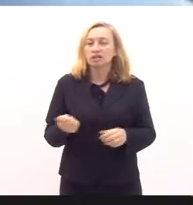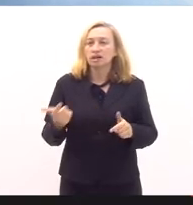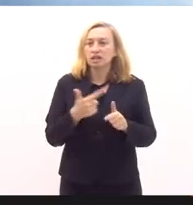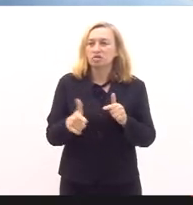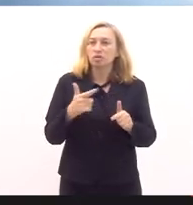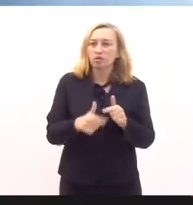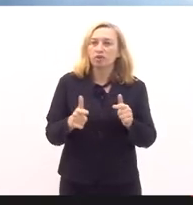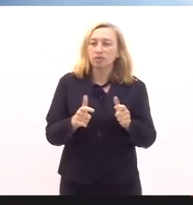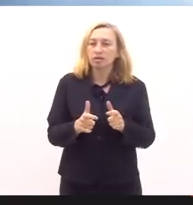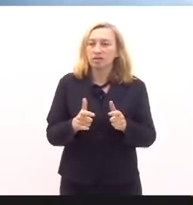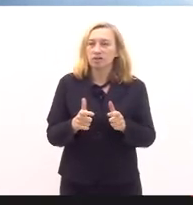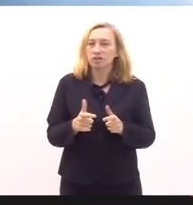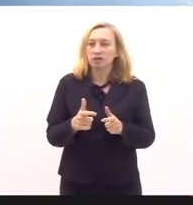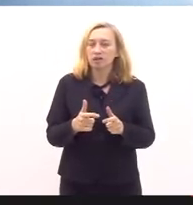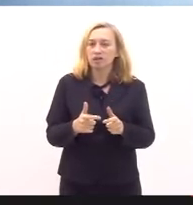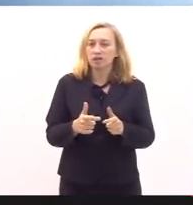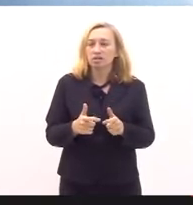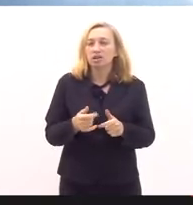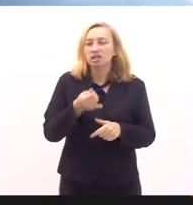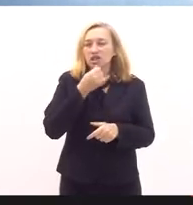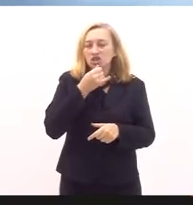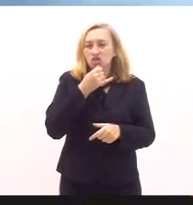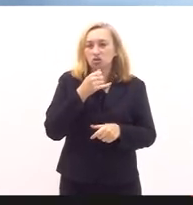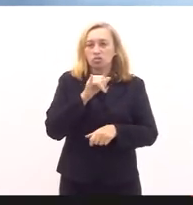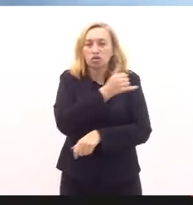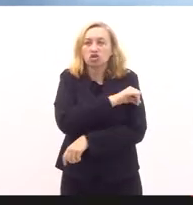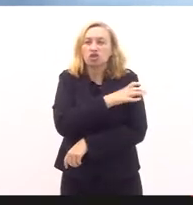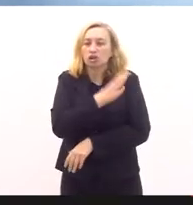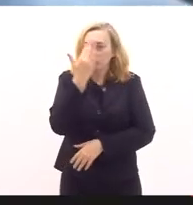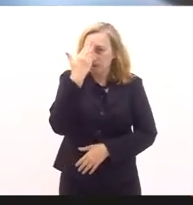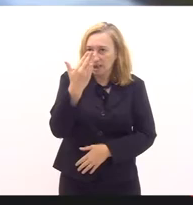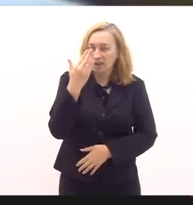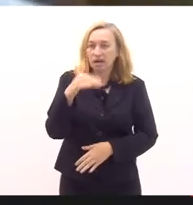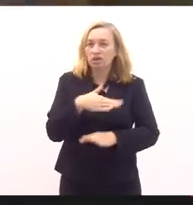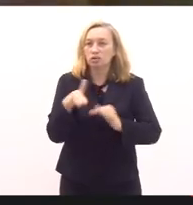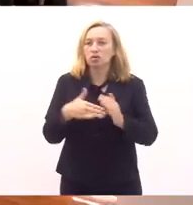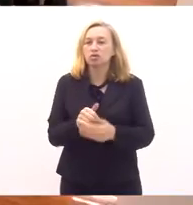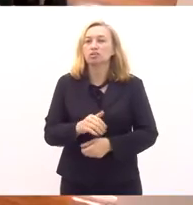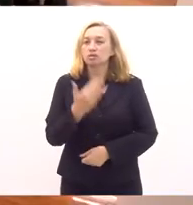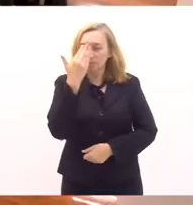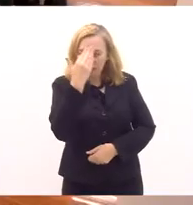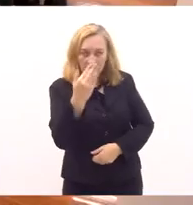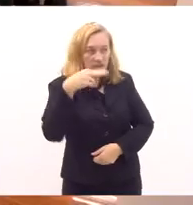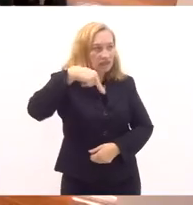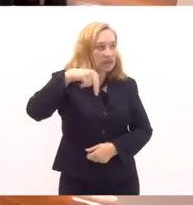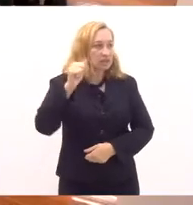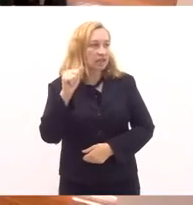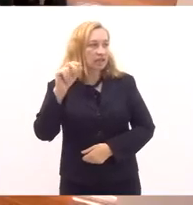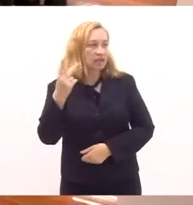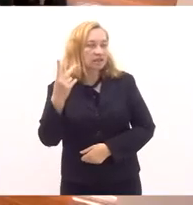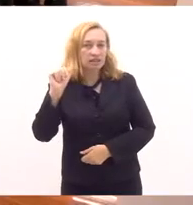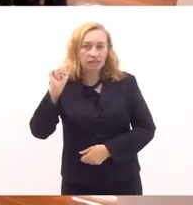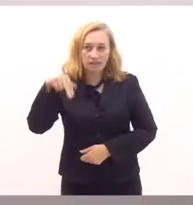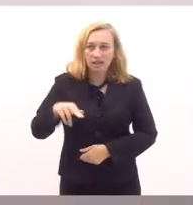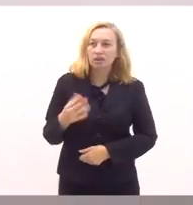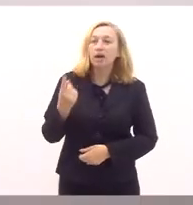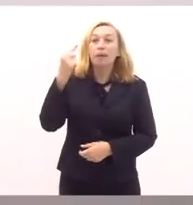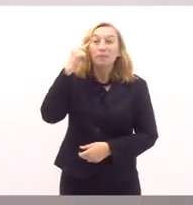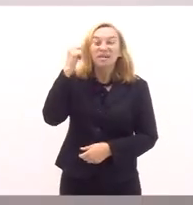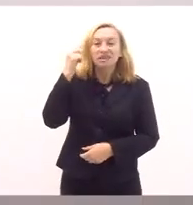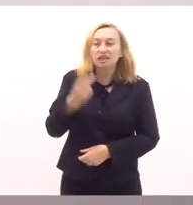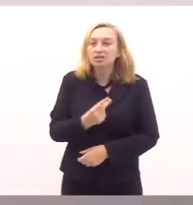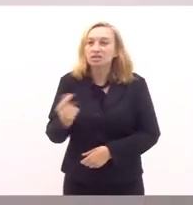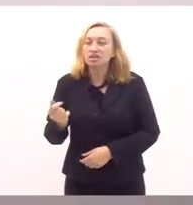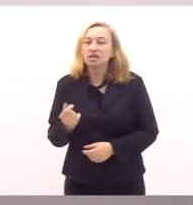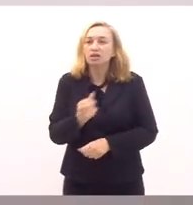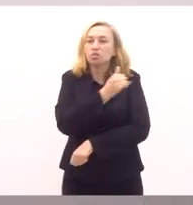Janeiro, que é realmente uma situação muito triste. Muito obrigado a todos. Muito obrigada, Natan. Eu acho que é isso, né? Pensar numa saída para o